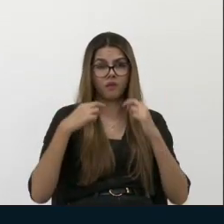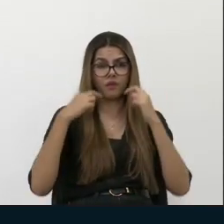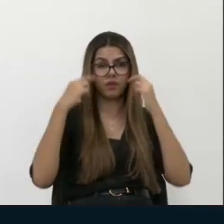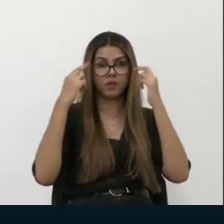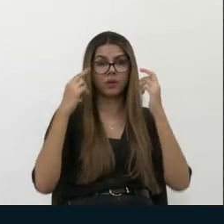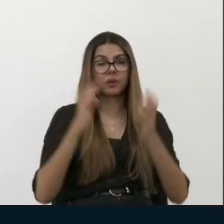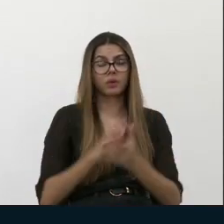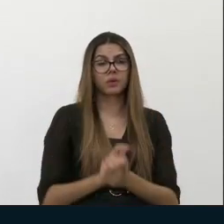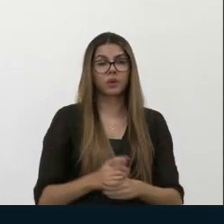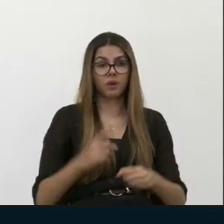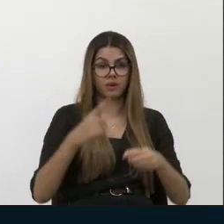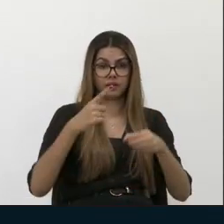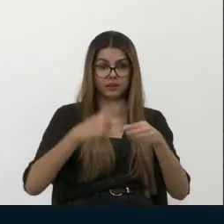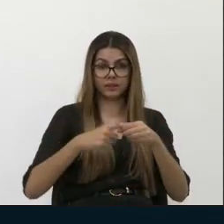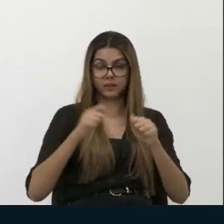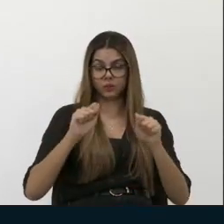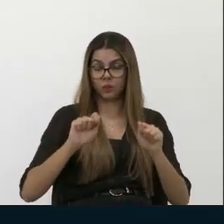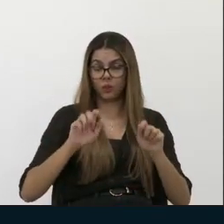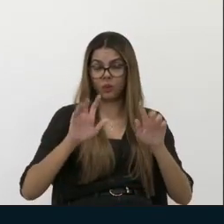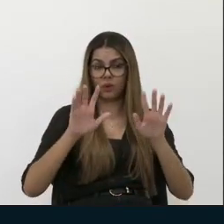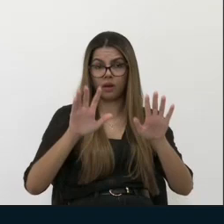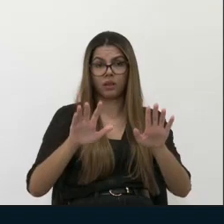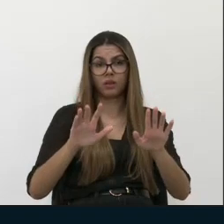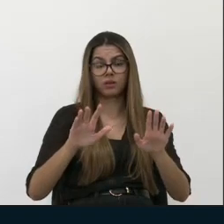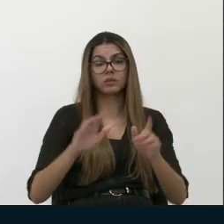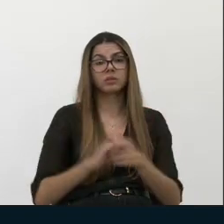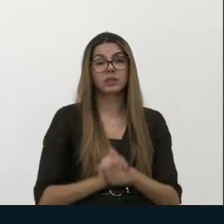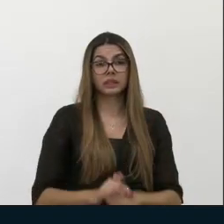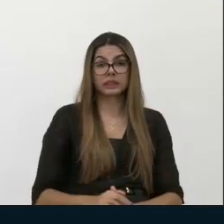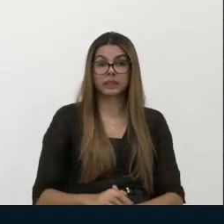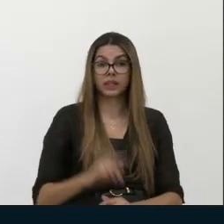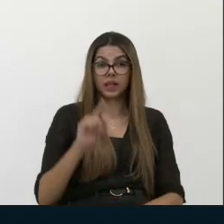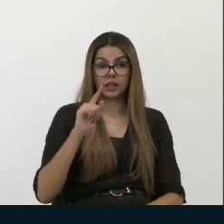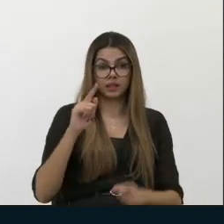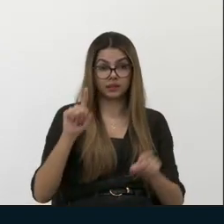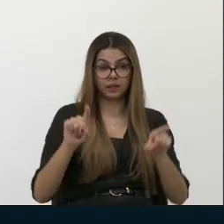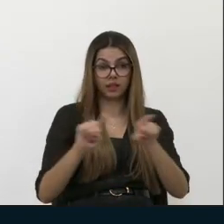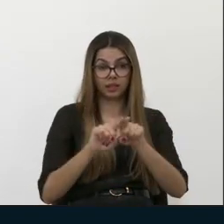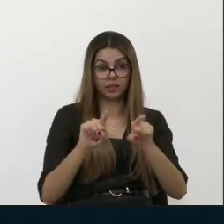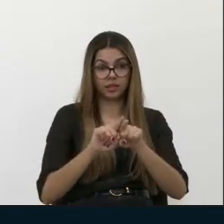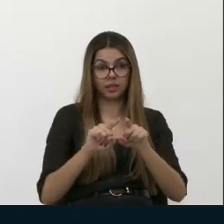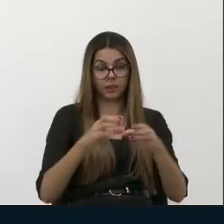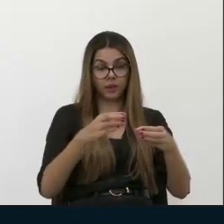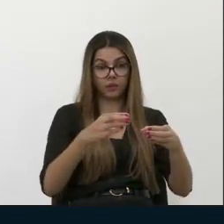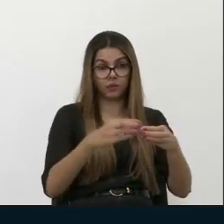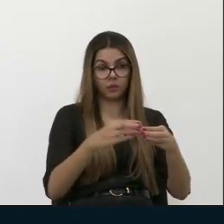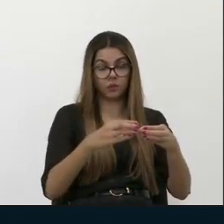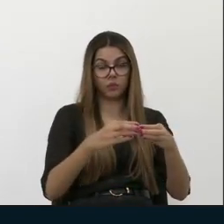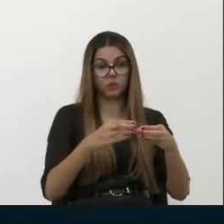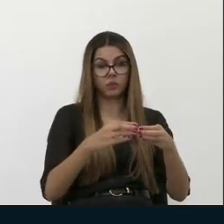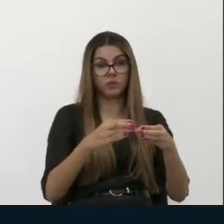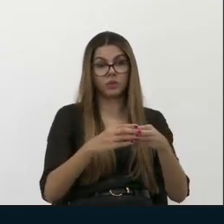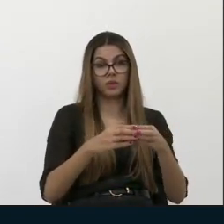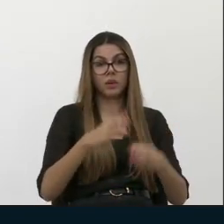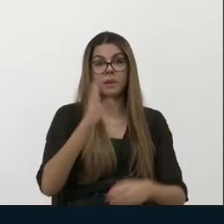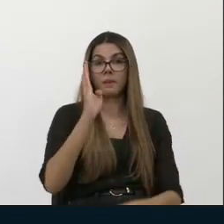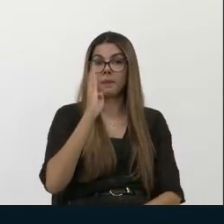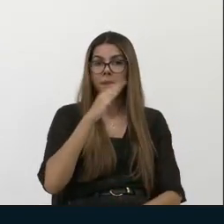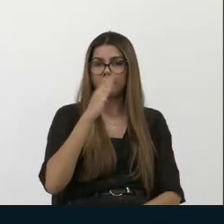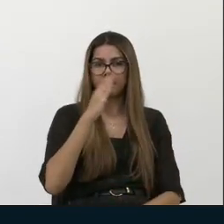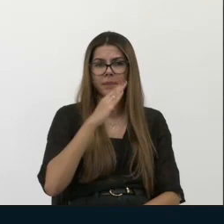está ocorrendo nessa cidade. E a região dos Pimentas é uma região que tem